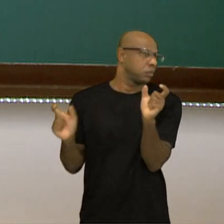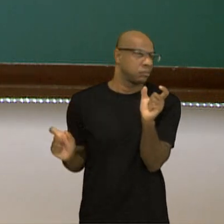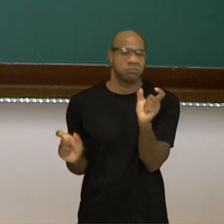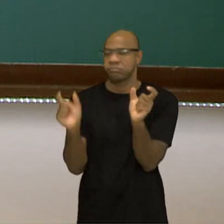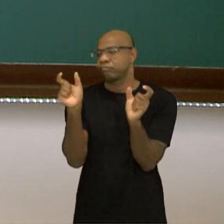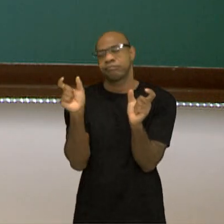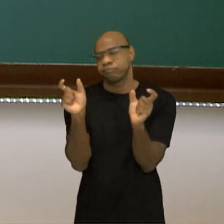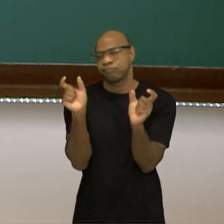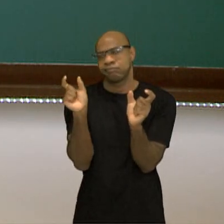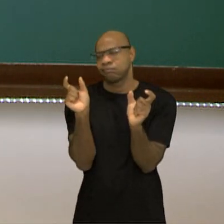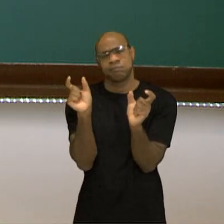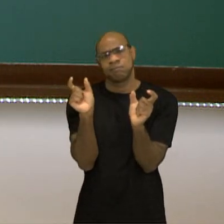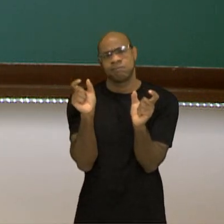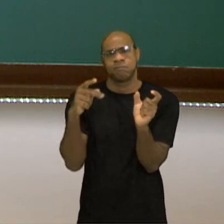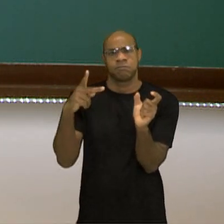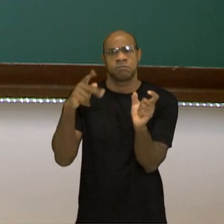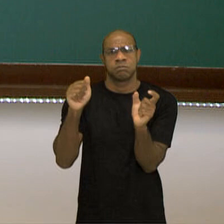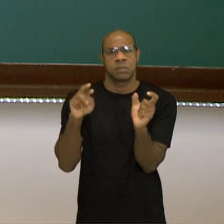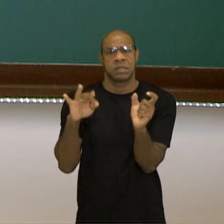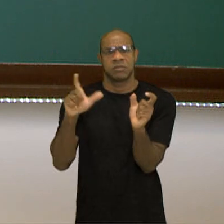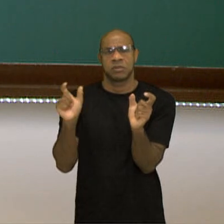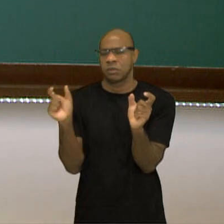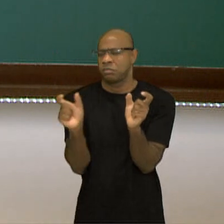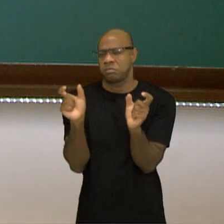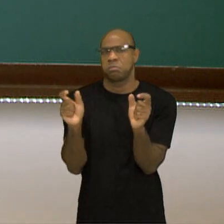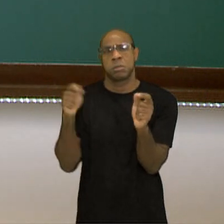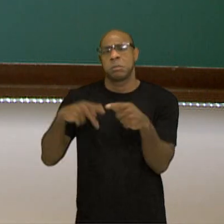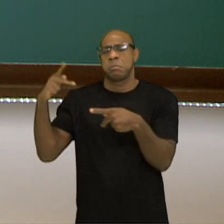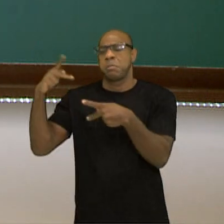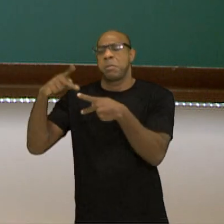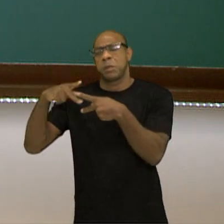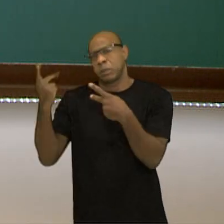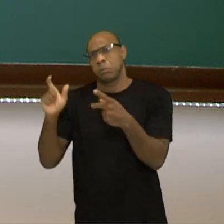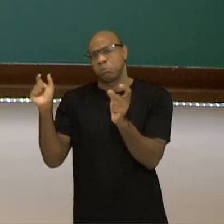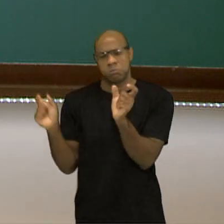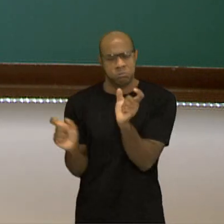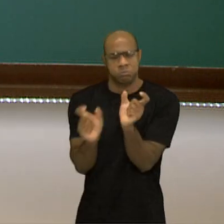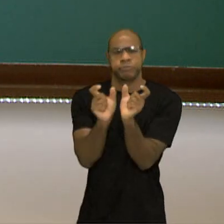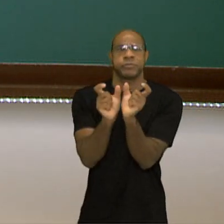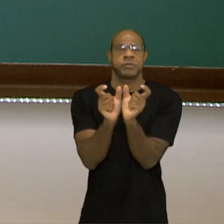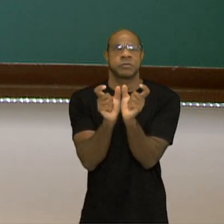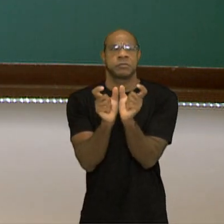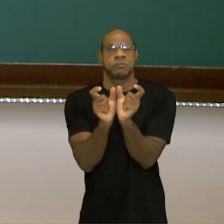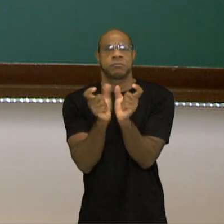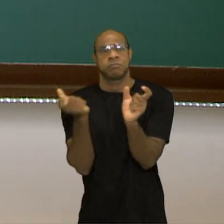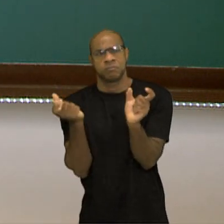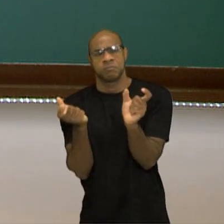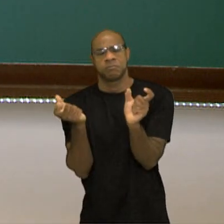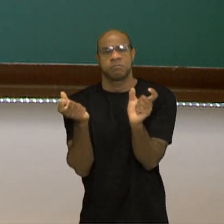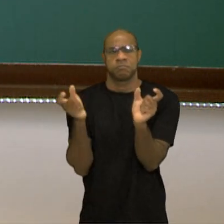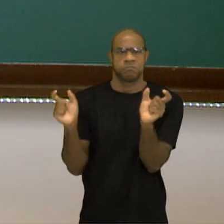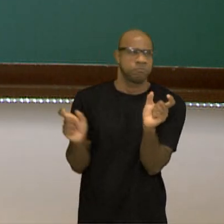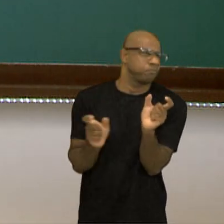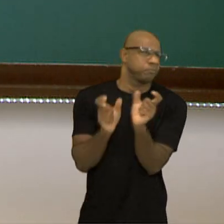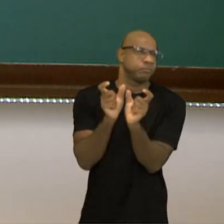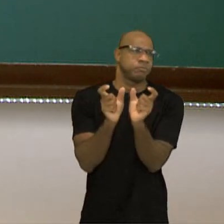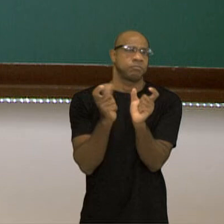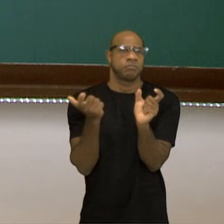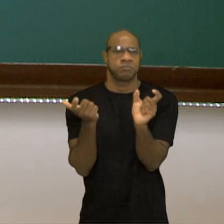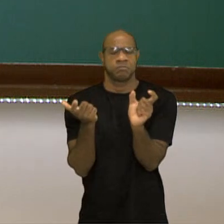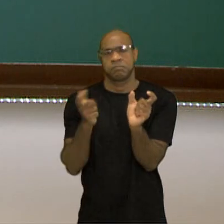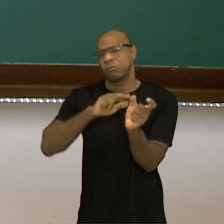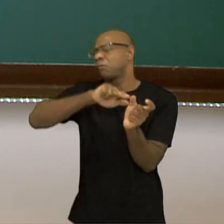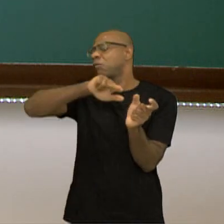Partículas são... podem ser preposições, por exemplo, também. Without, on, in, up,